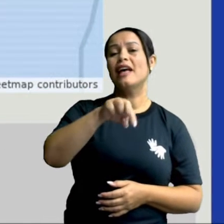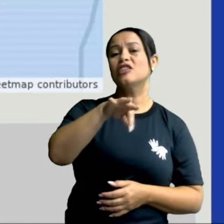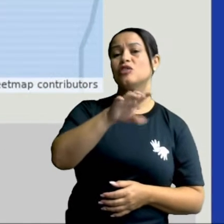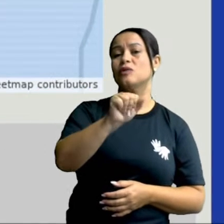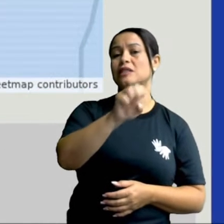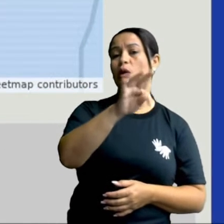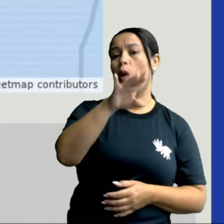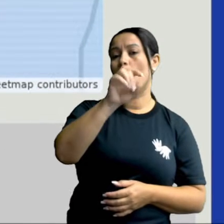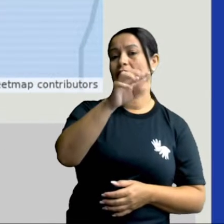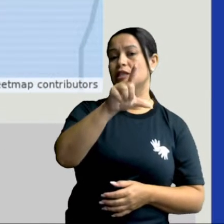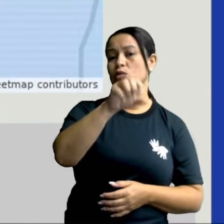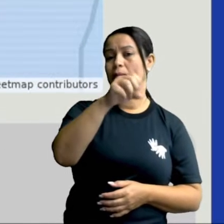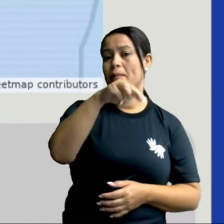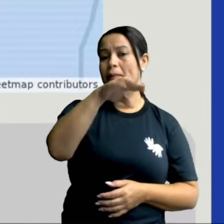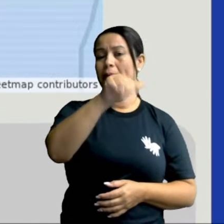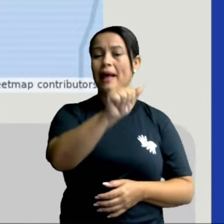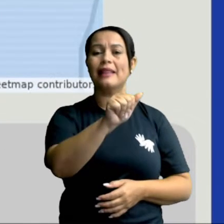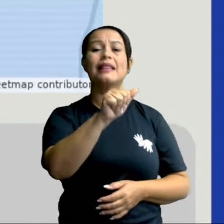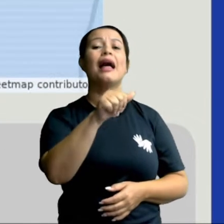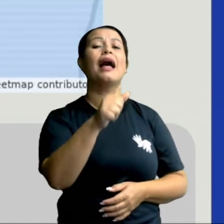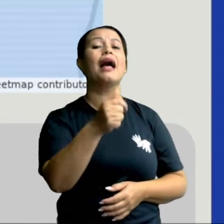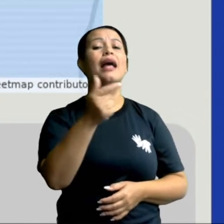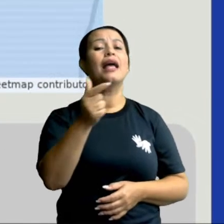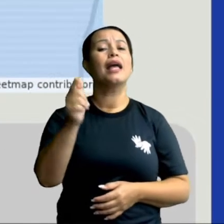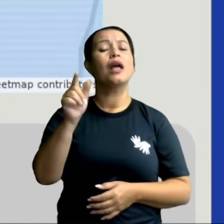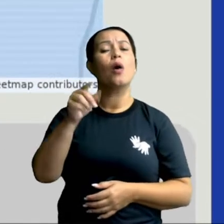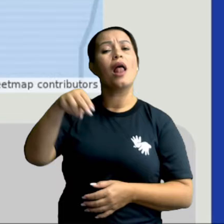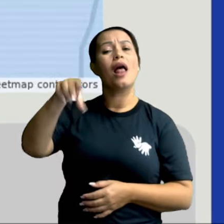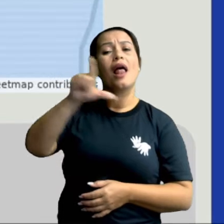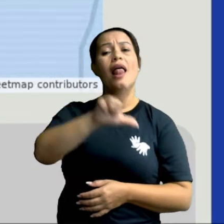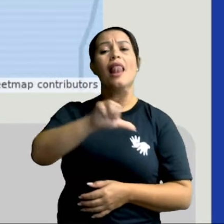Mata. E ao leste, com Moreno e o